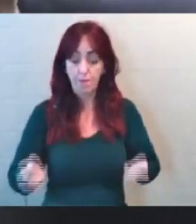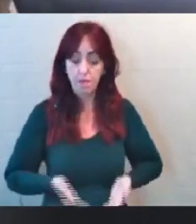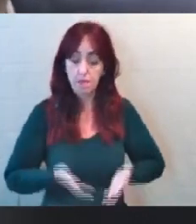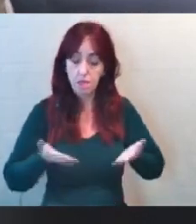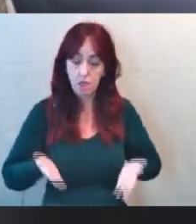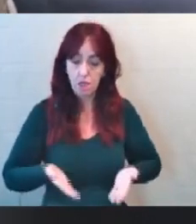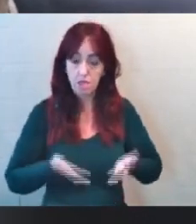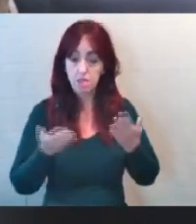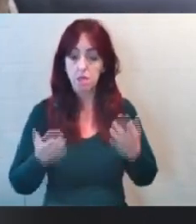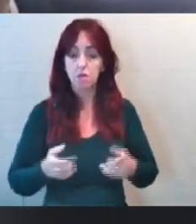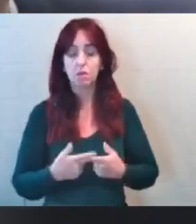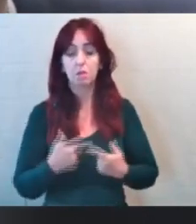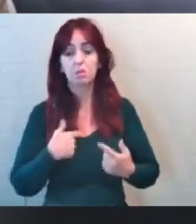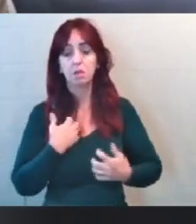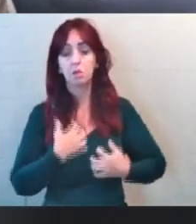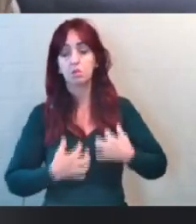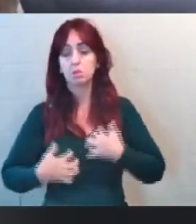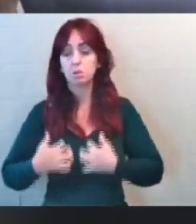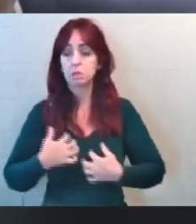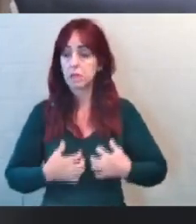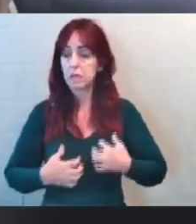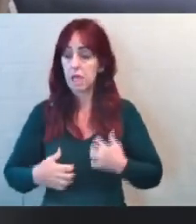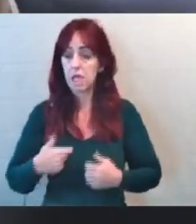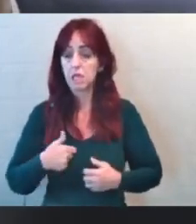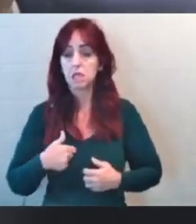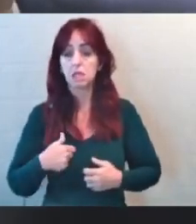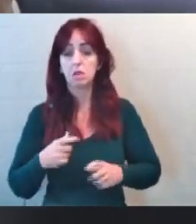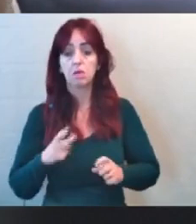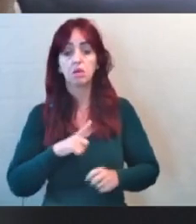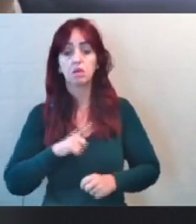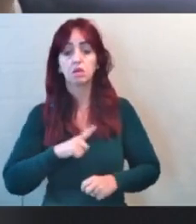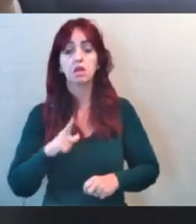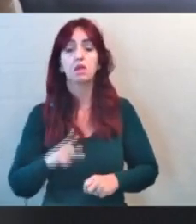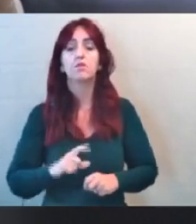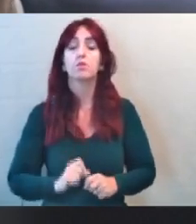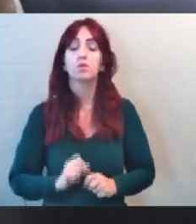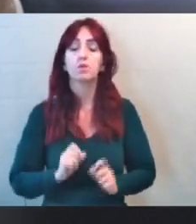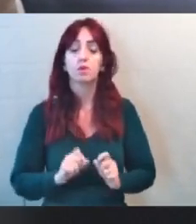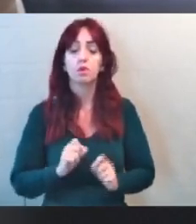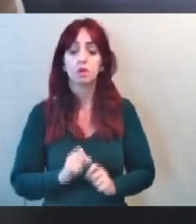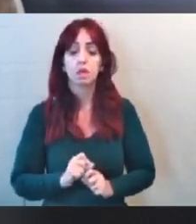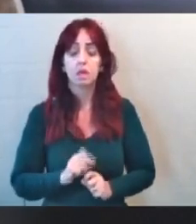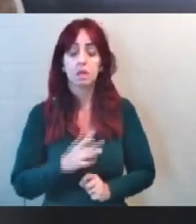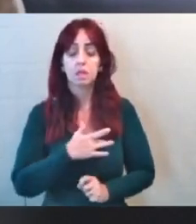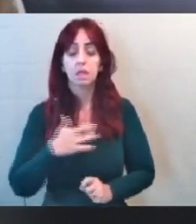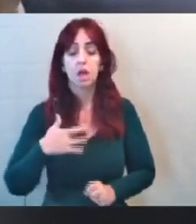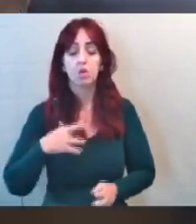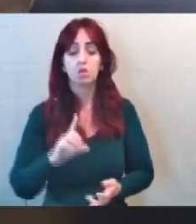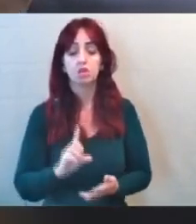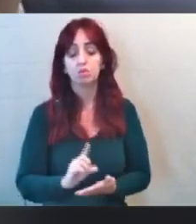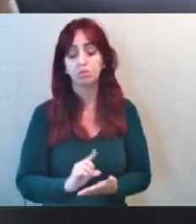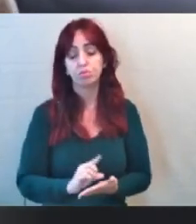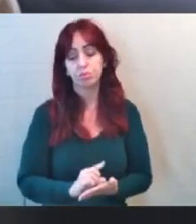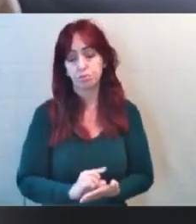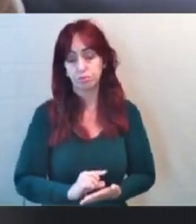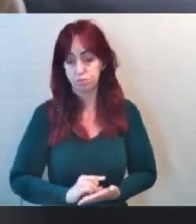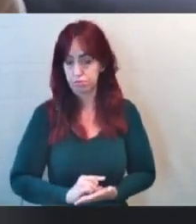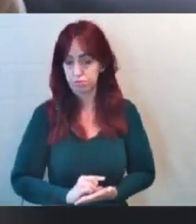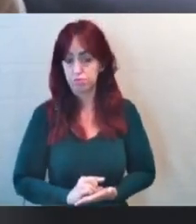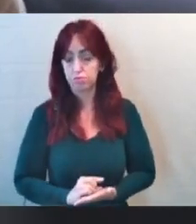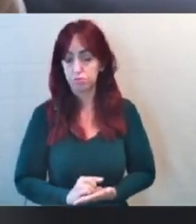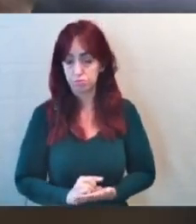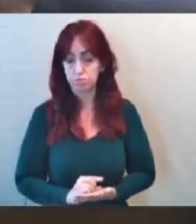medicação, o estresse que isso gerou, acabou provocando todo o desgaste que hoje necessita